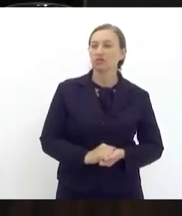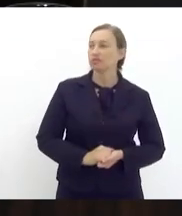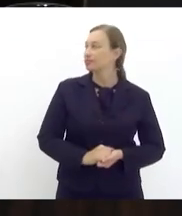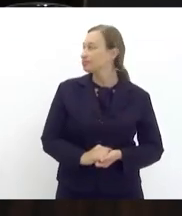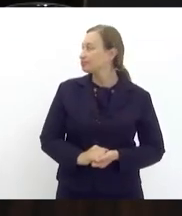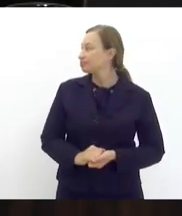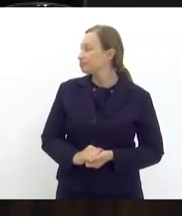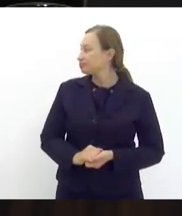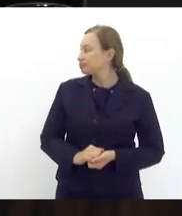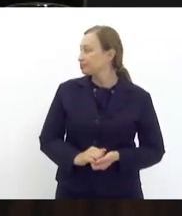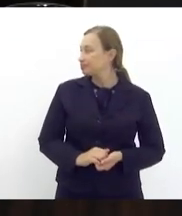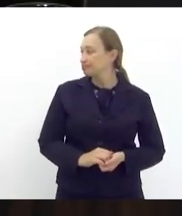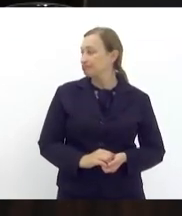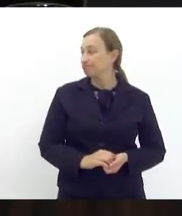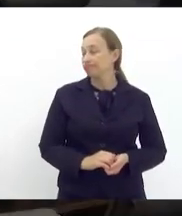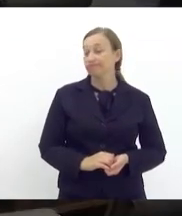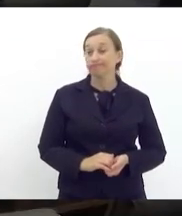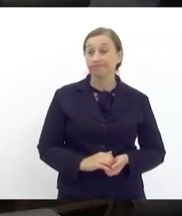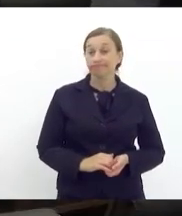regimental